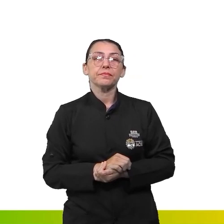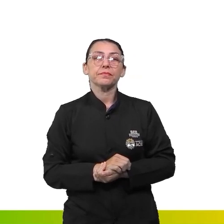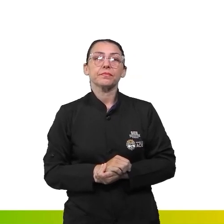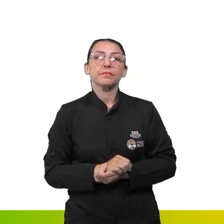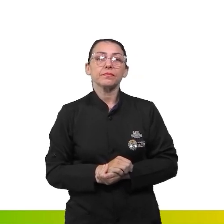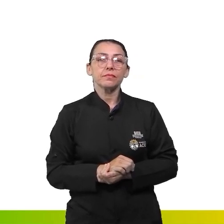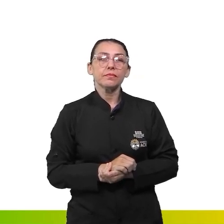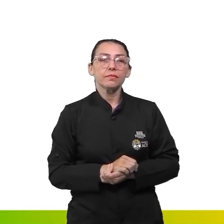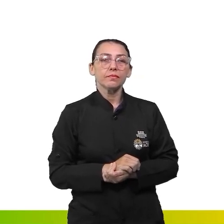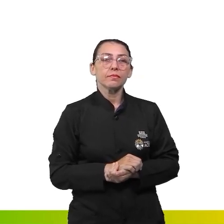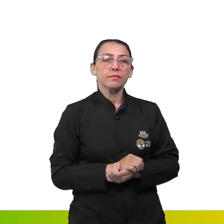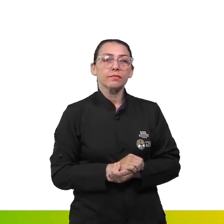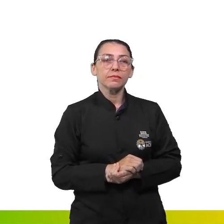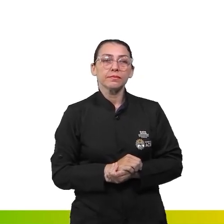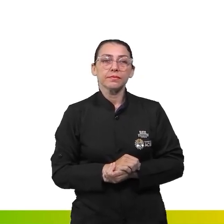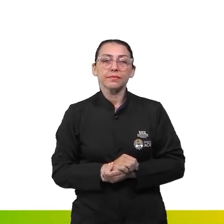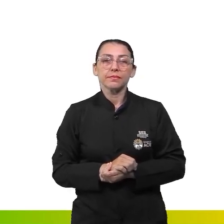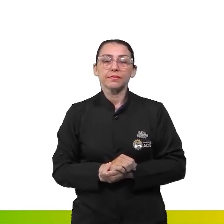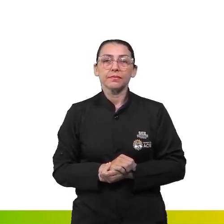Ok.